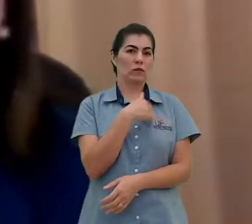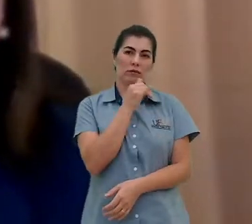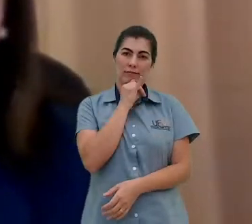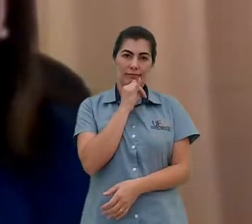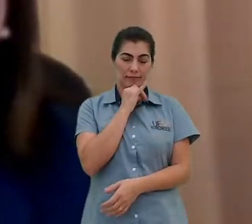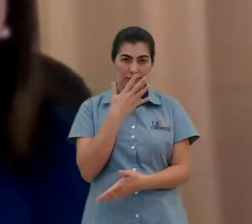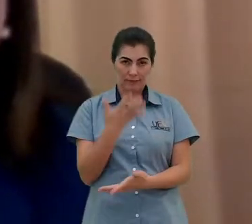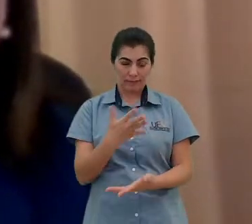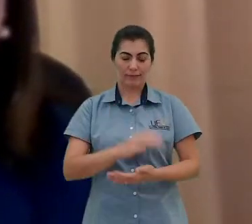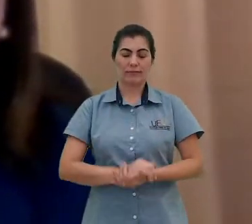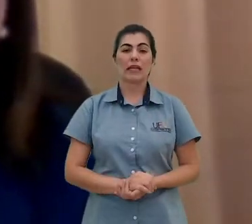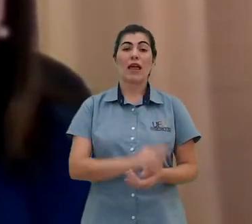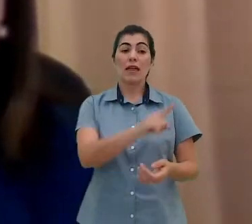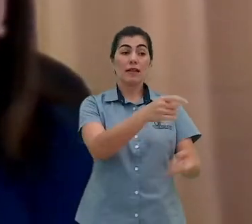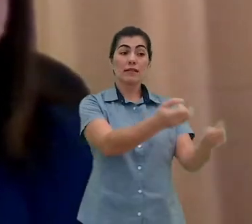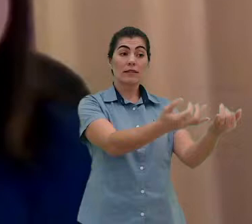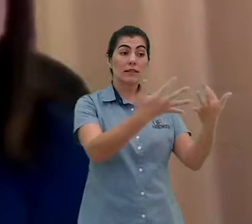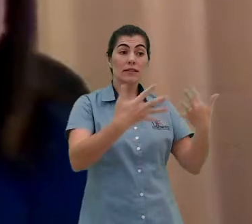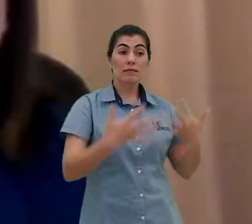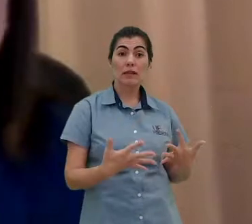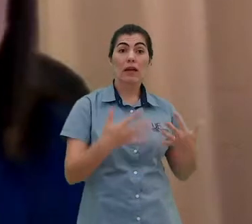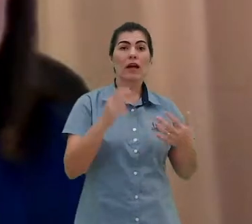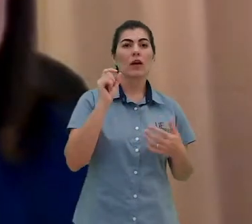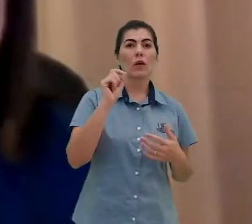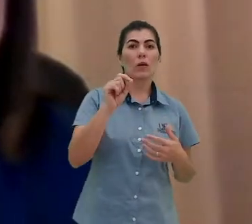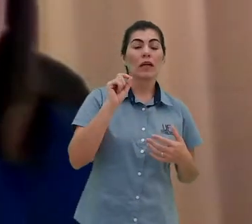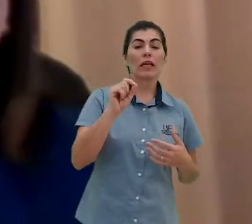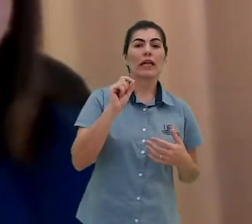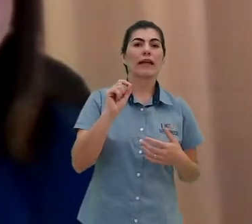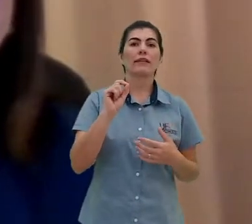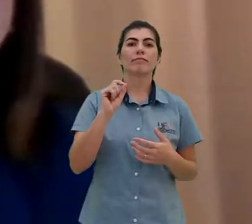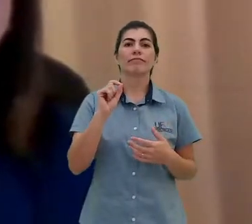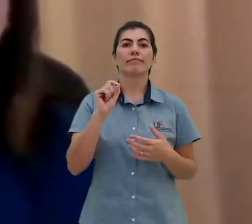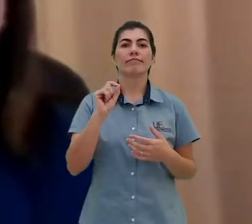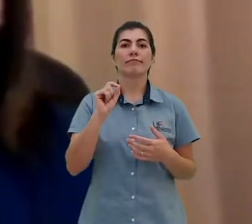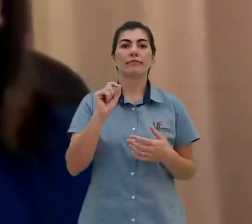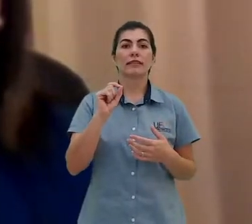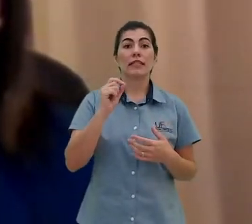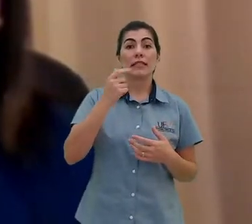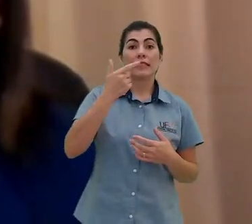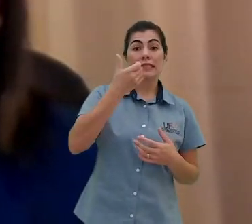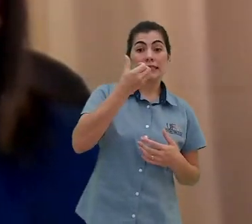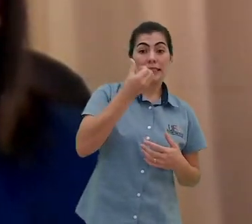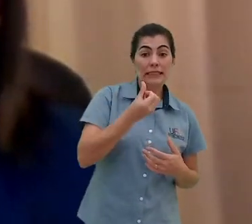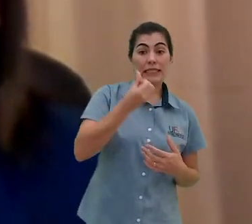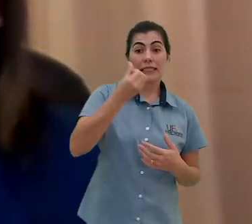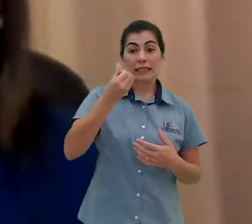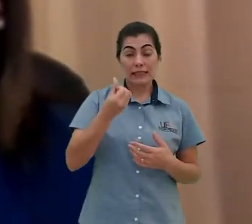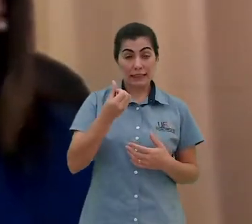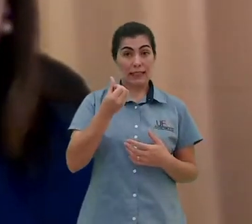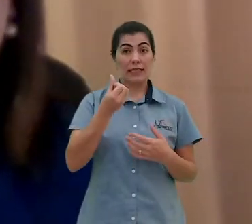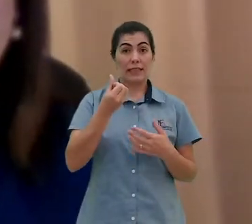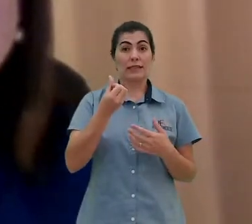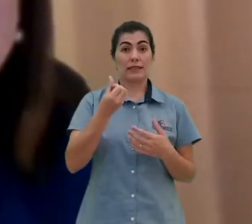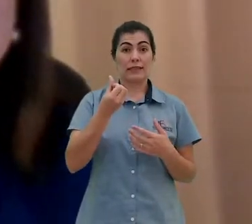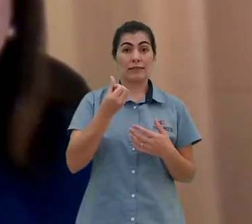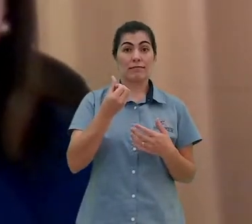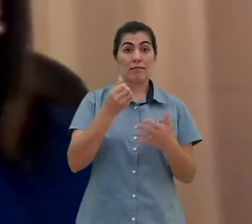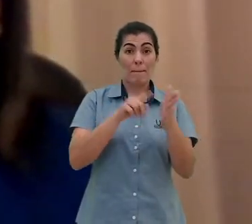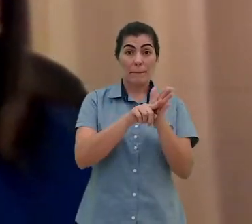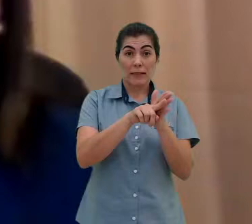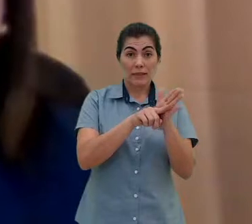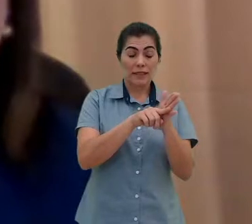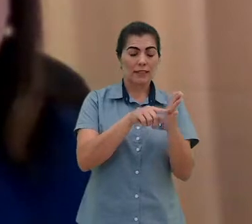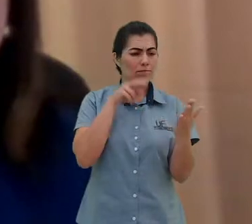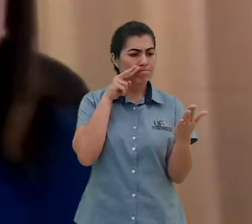eles falaram que foi algo terrível de se constatar, de que dos 66 trabalhos que eles conseguiram